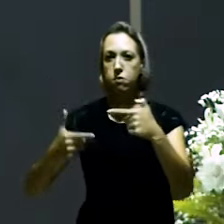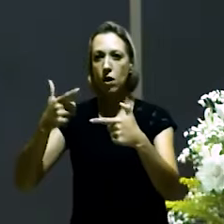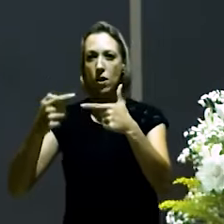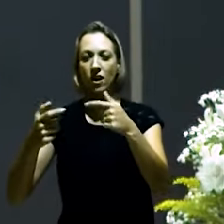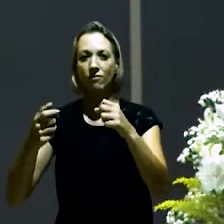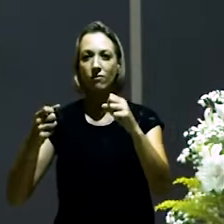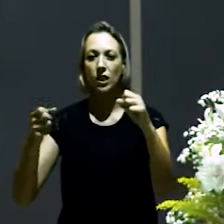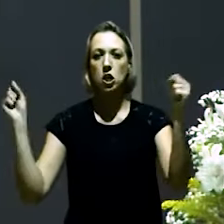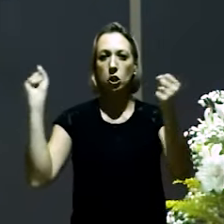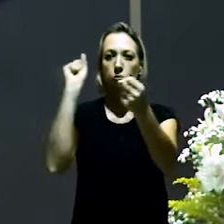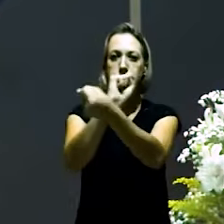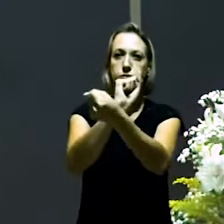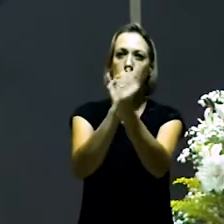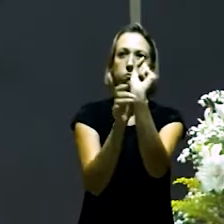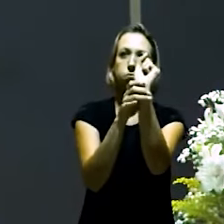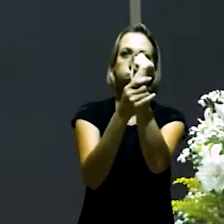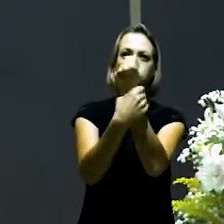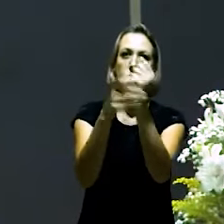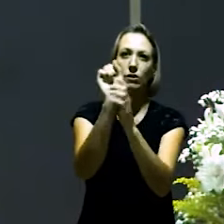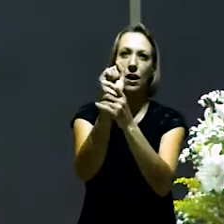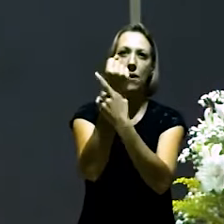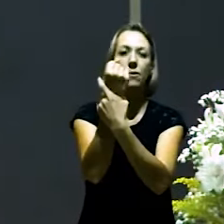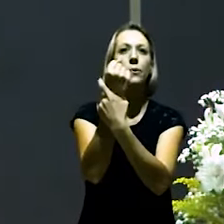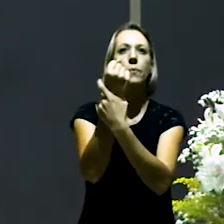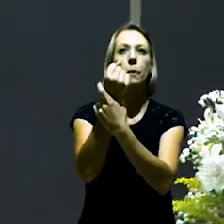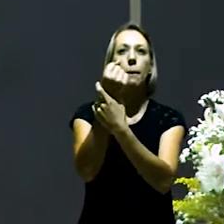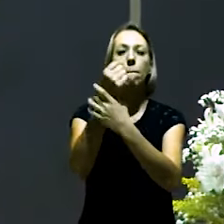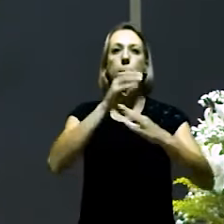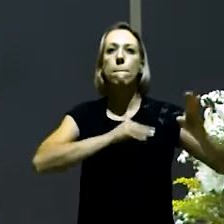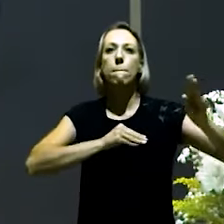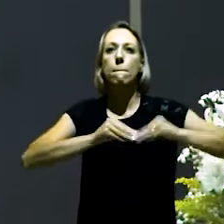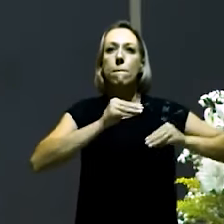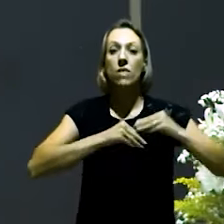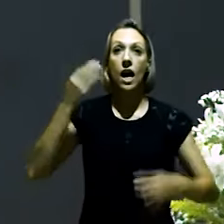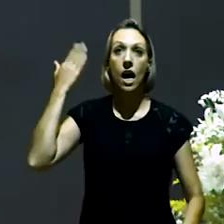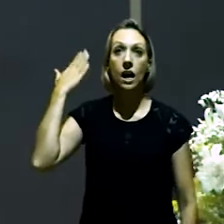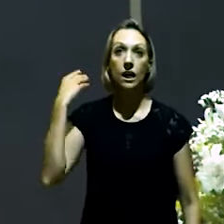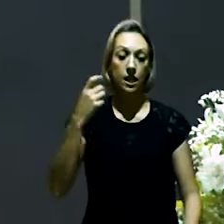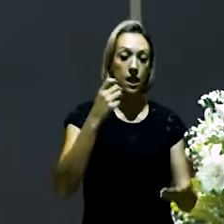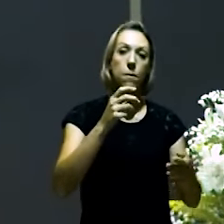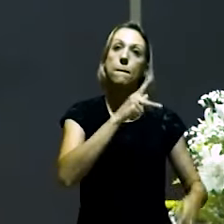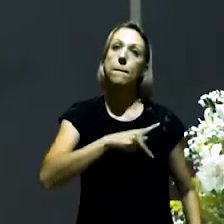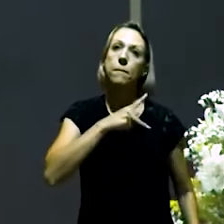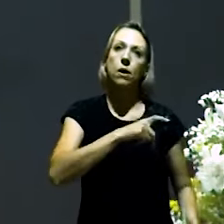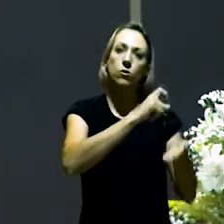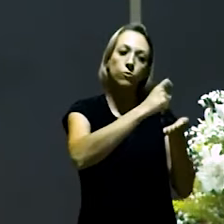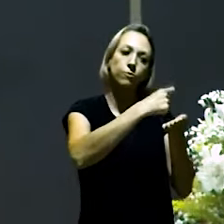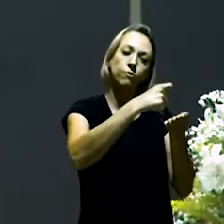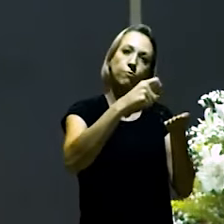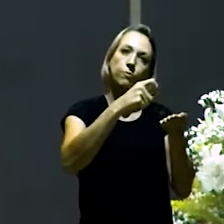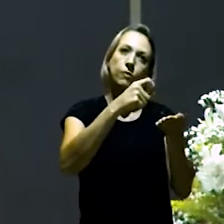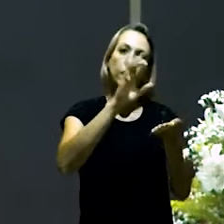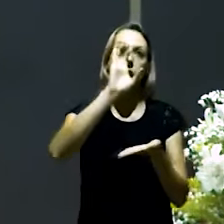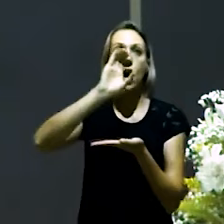escravizados pelo pecado. O argumento de Paulo, do texto que nós lemos, ele começa no versículo 8 de Colossenses 2. E